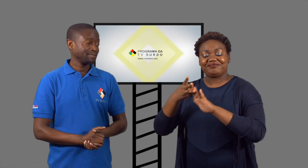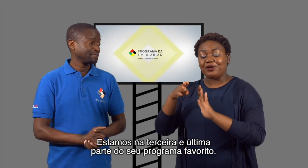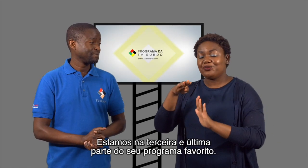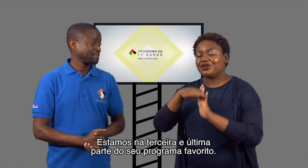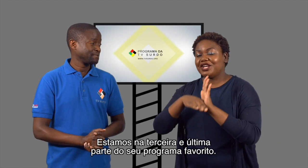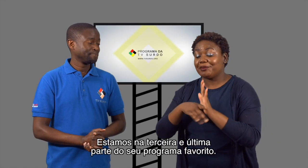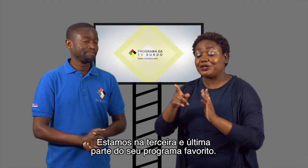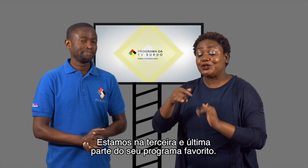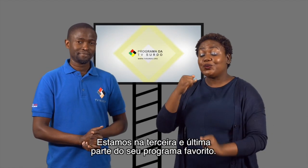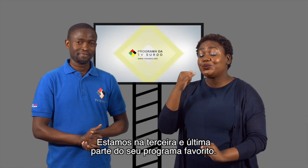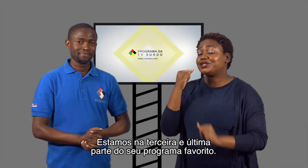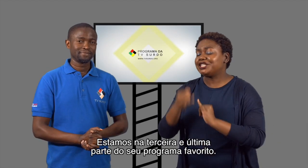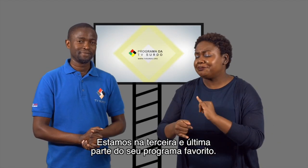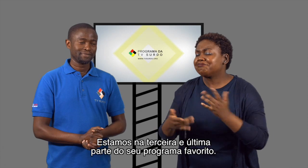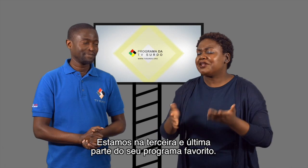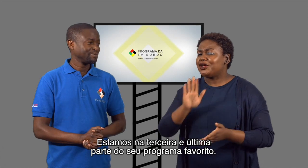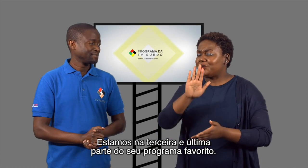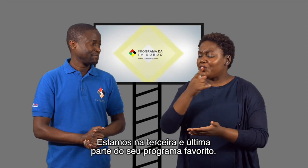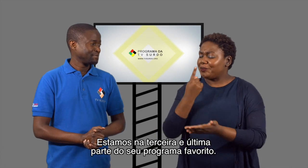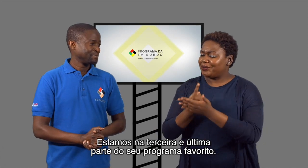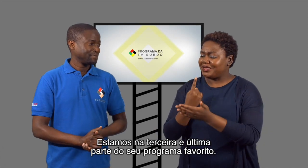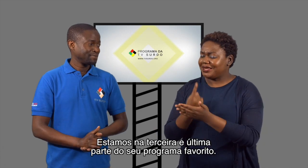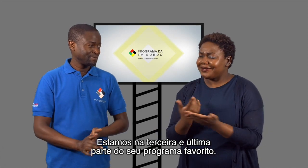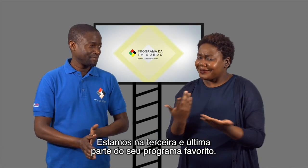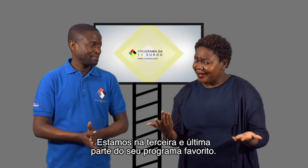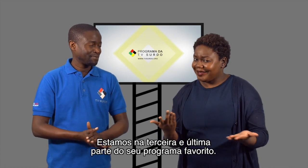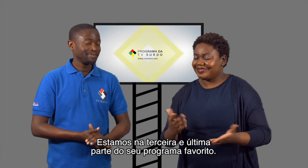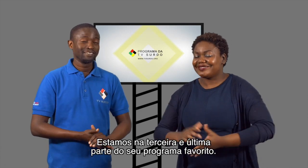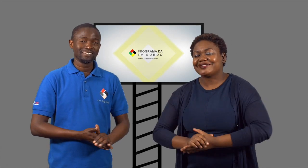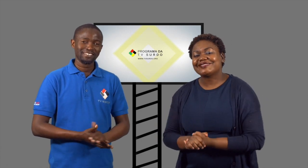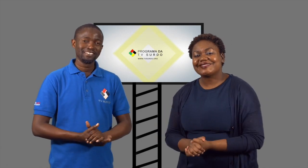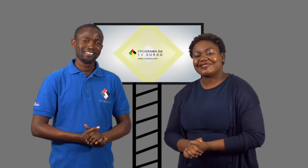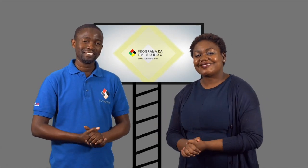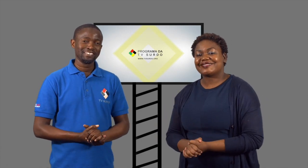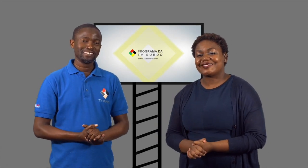Estamos na terceira e última parte do seu programa favorito